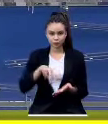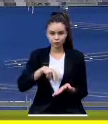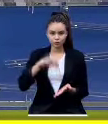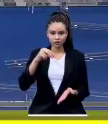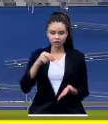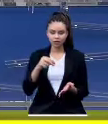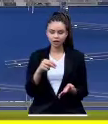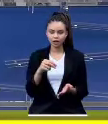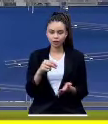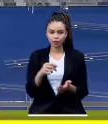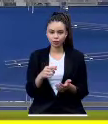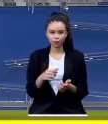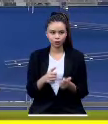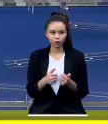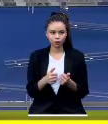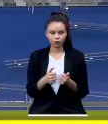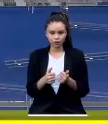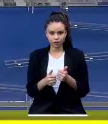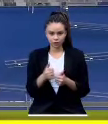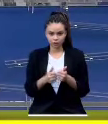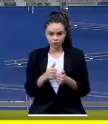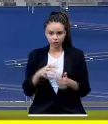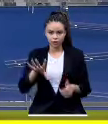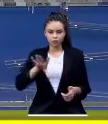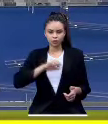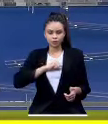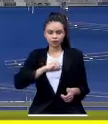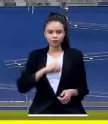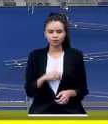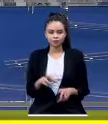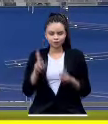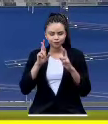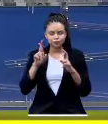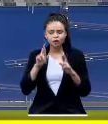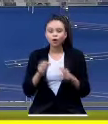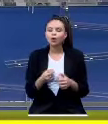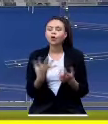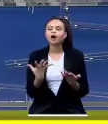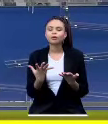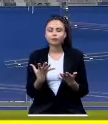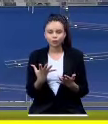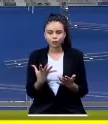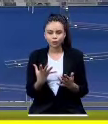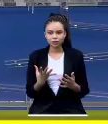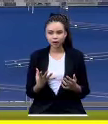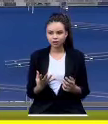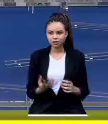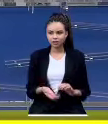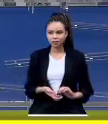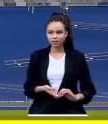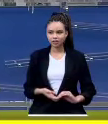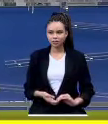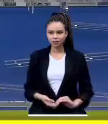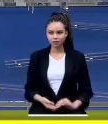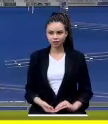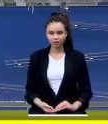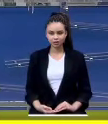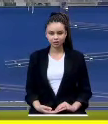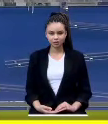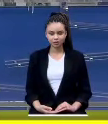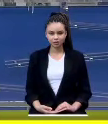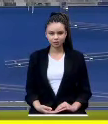coração. Pode chamar, pode chamar. Qual o seu time do coração? Tá na tela. Bola azul, número